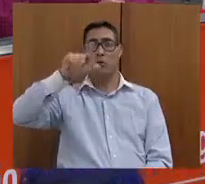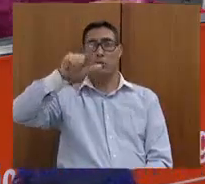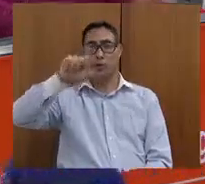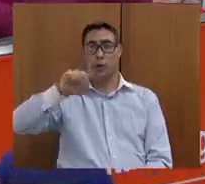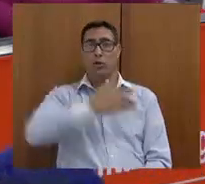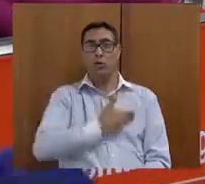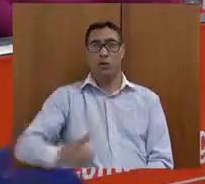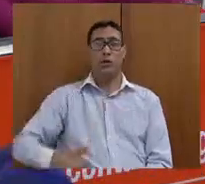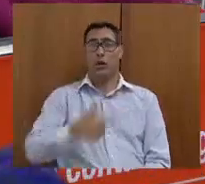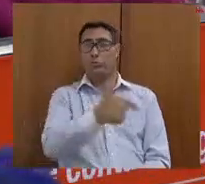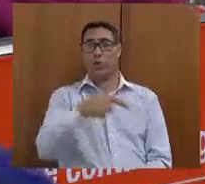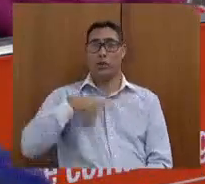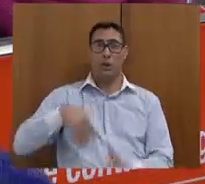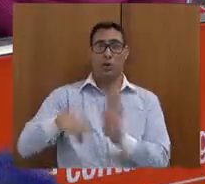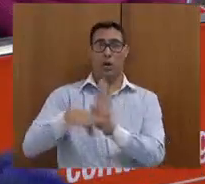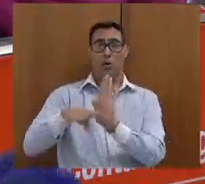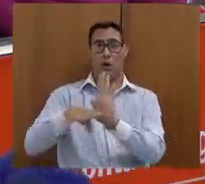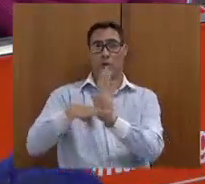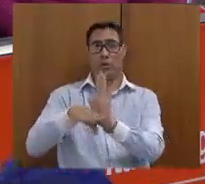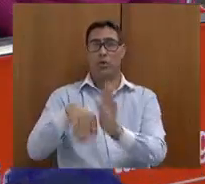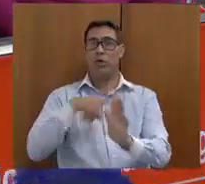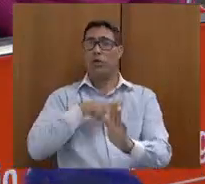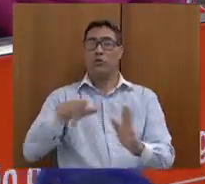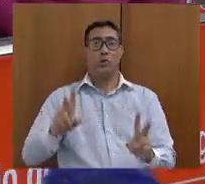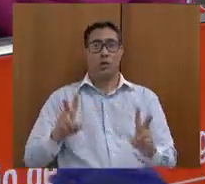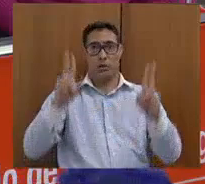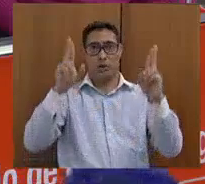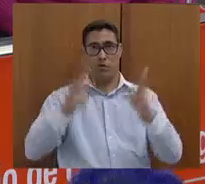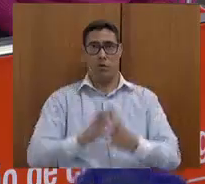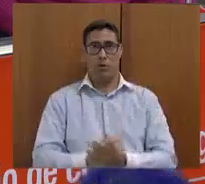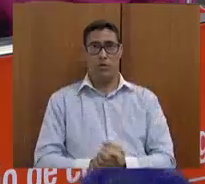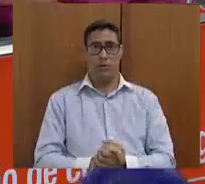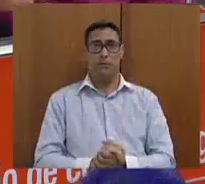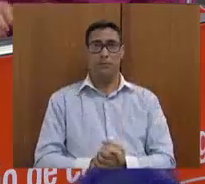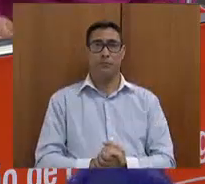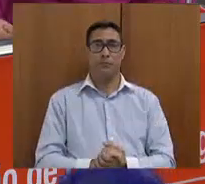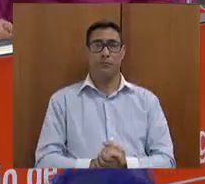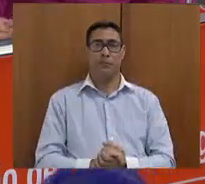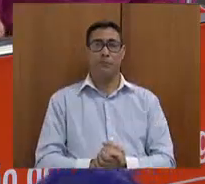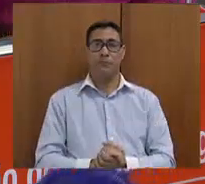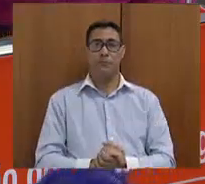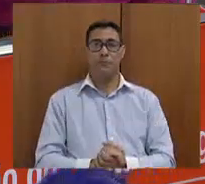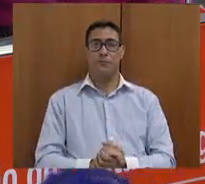o auxílio estudantil não tem recorte é isso